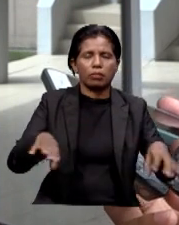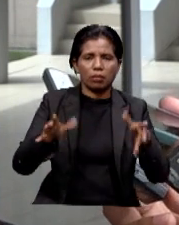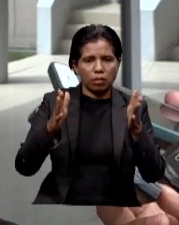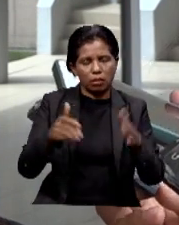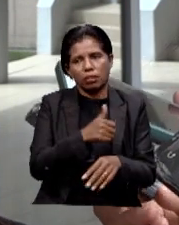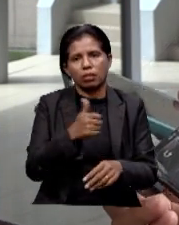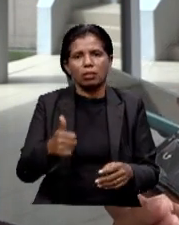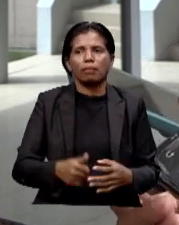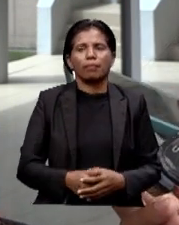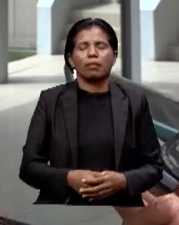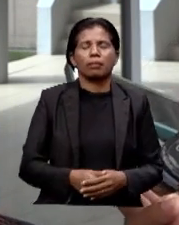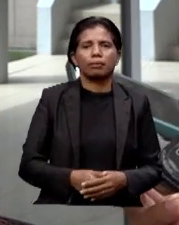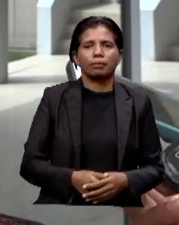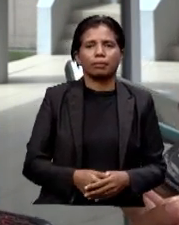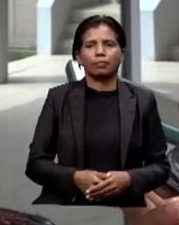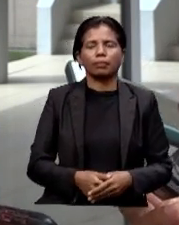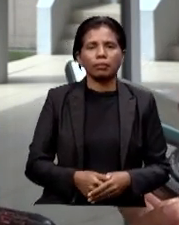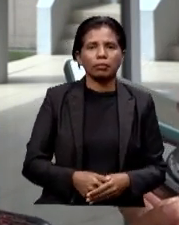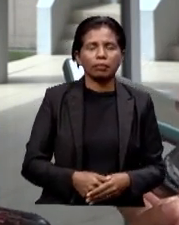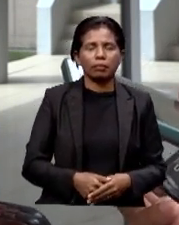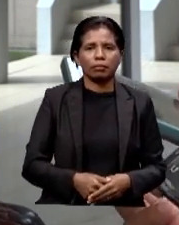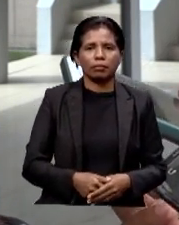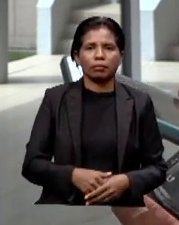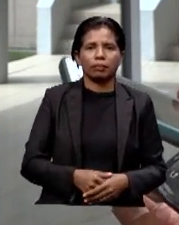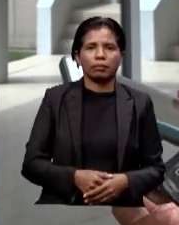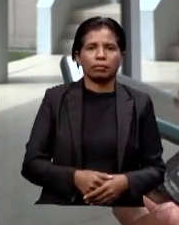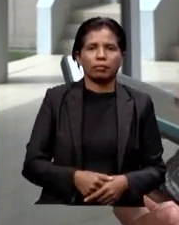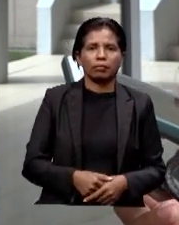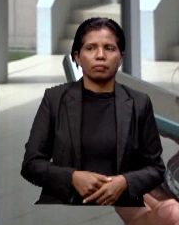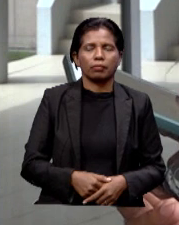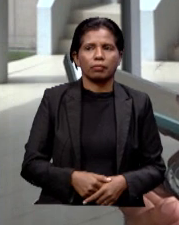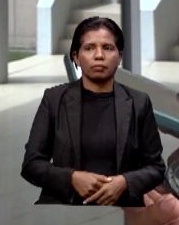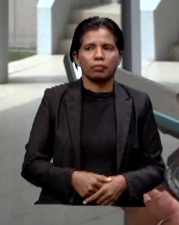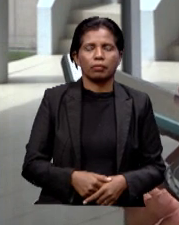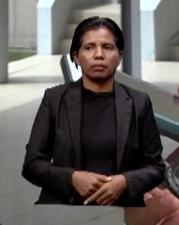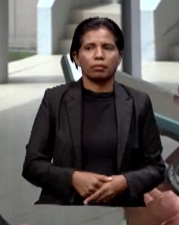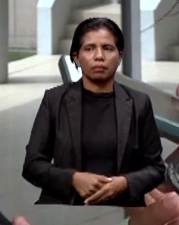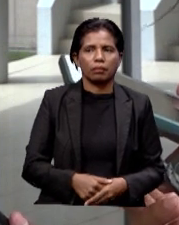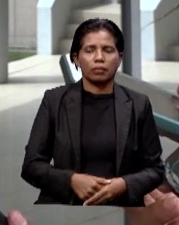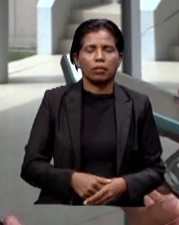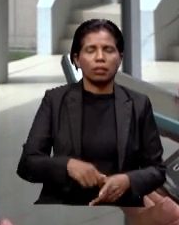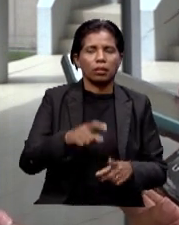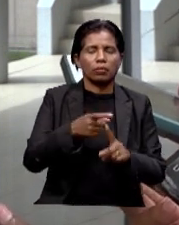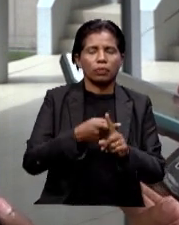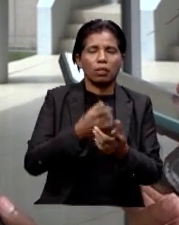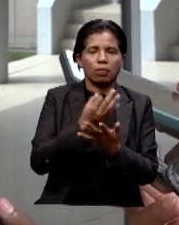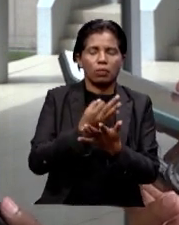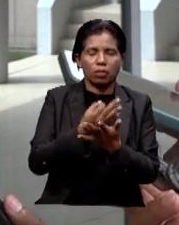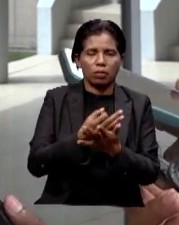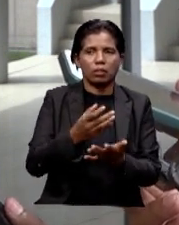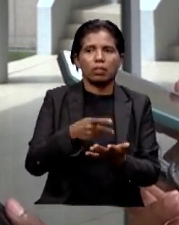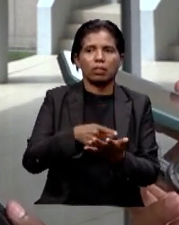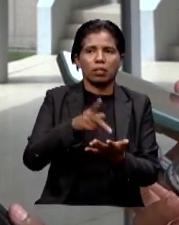galera? Cada fulano membro, será reta rendimento na nossa vida? Rendimento seda. Rendimento